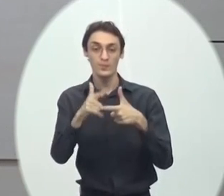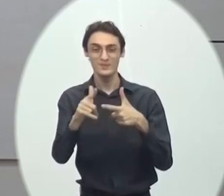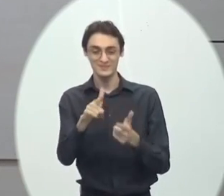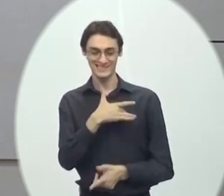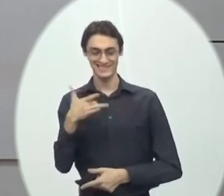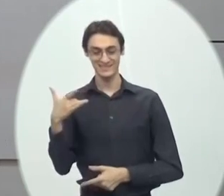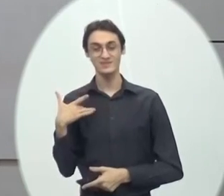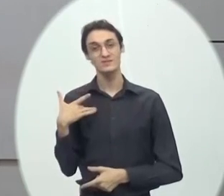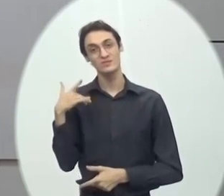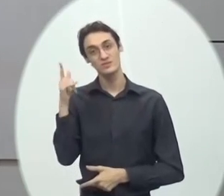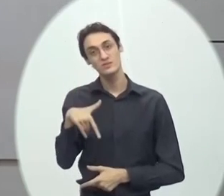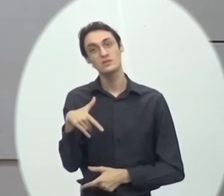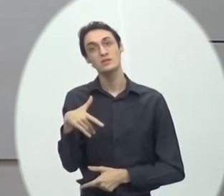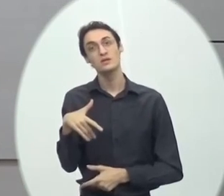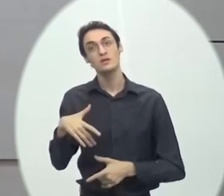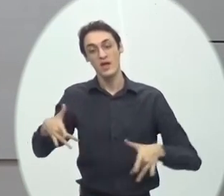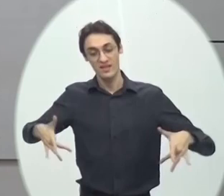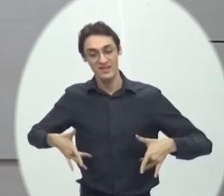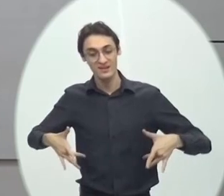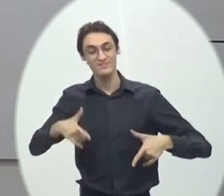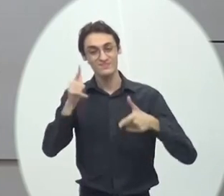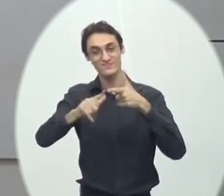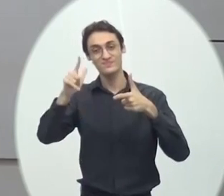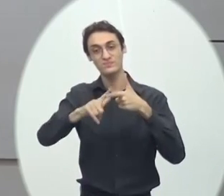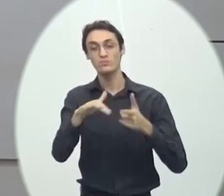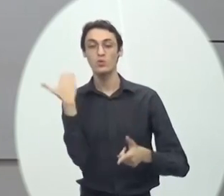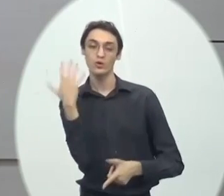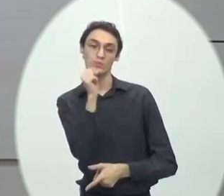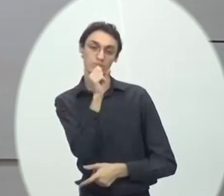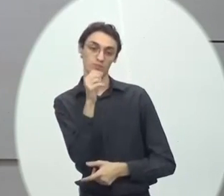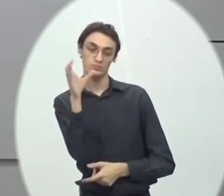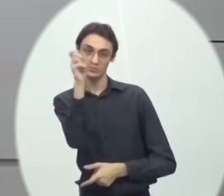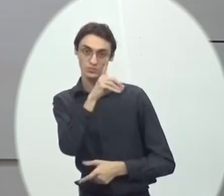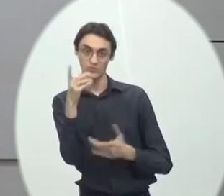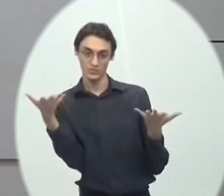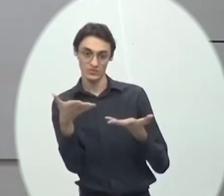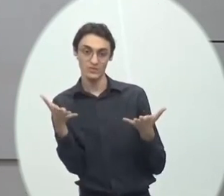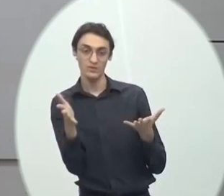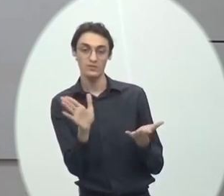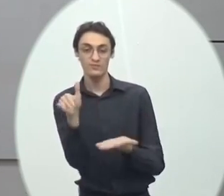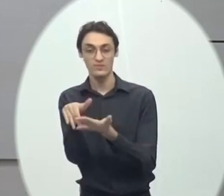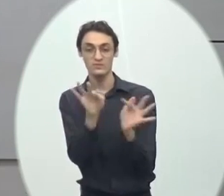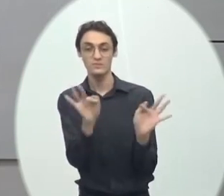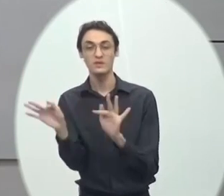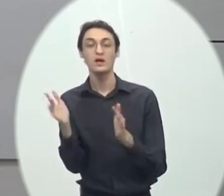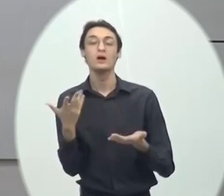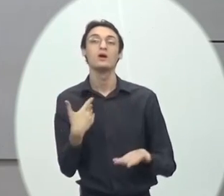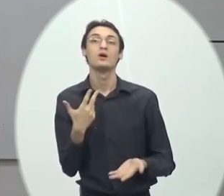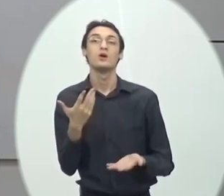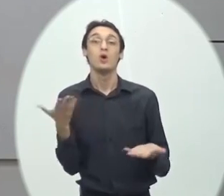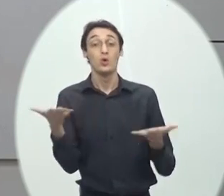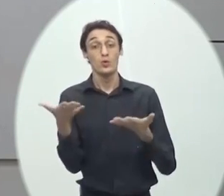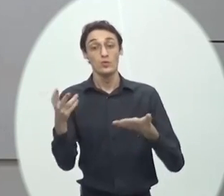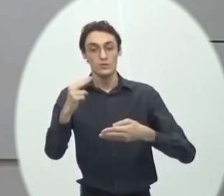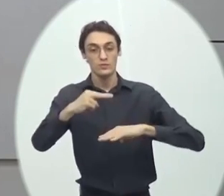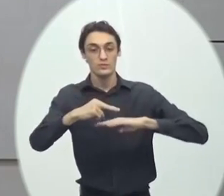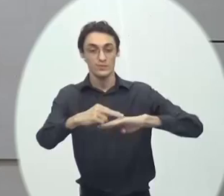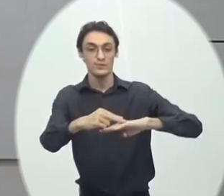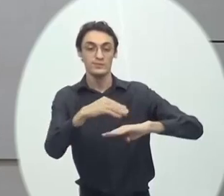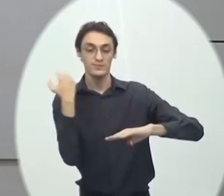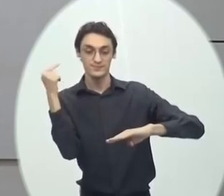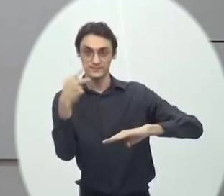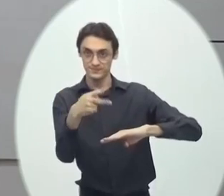devido a problemas renais, veio a óbito esse final de semana. Hoje foi o sepultamento, então eu gostaria que pudéssemos